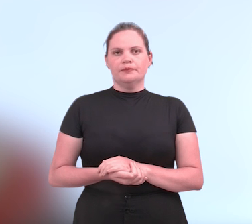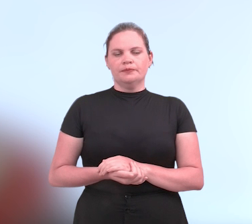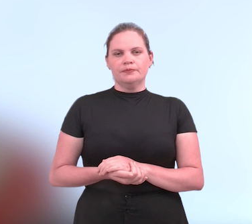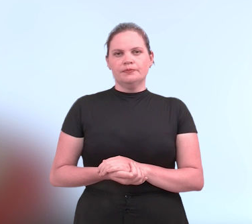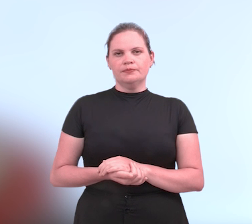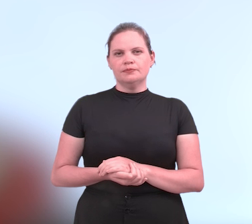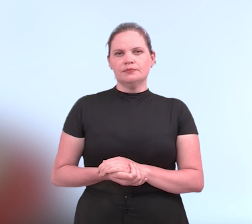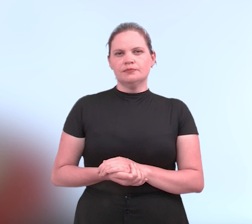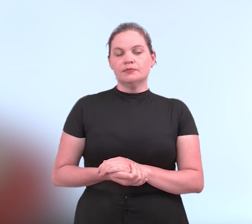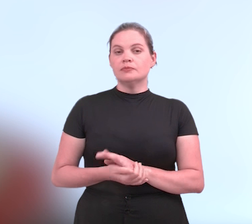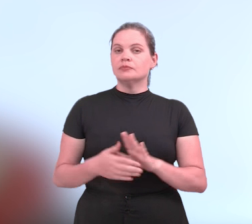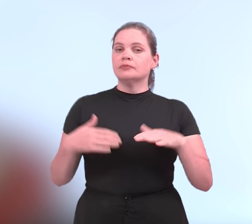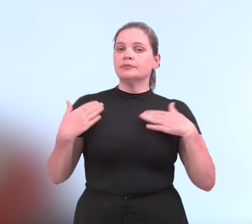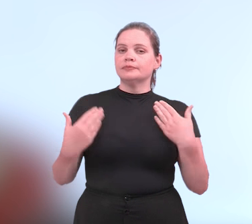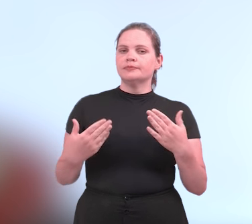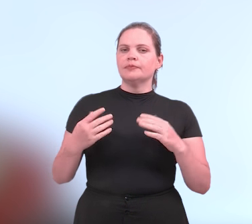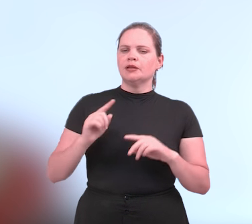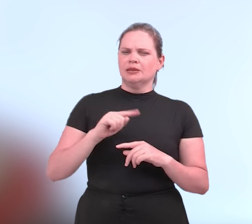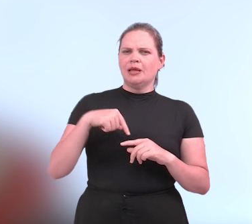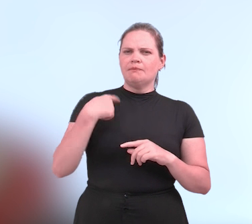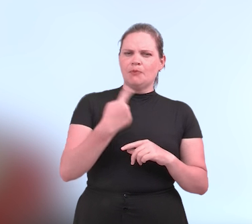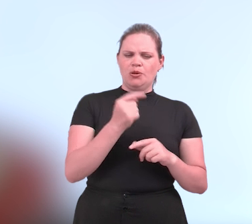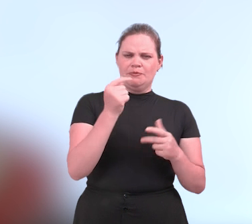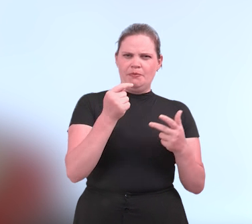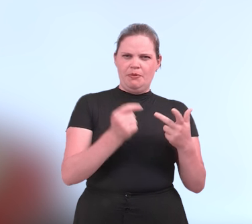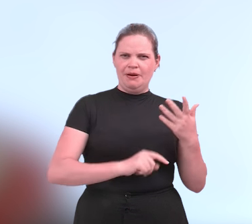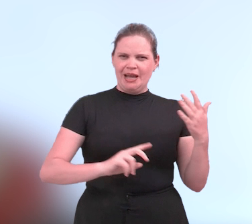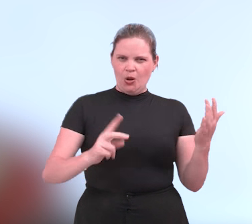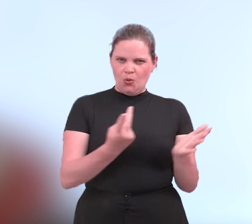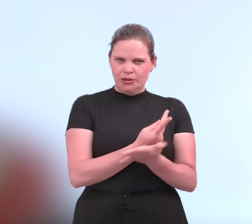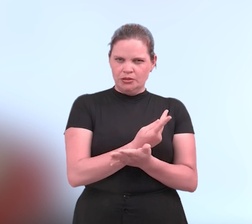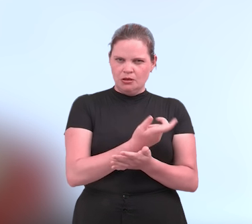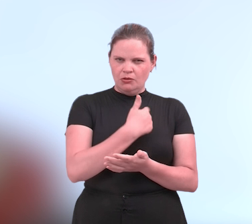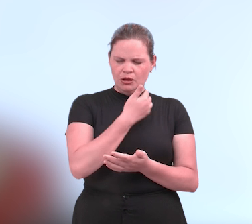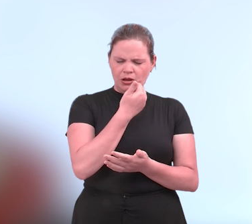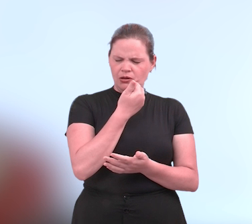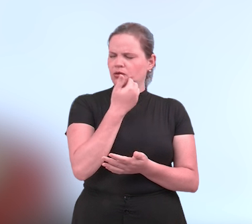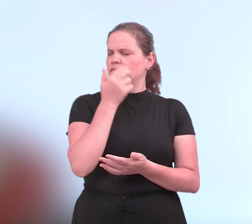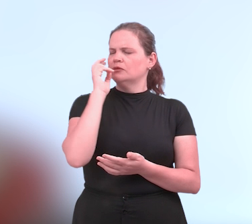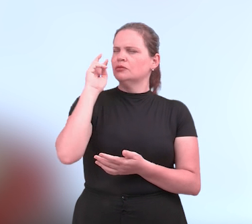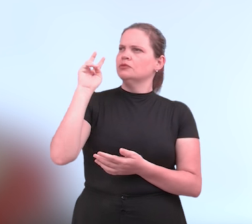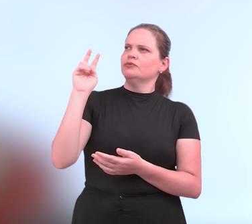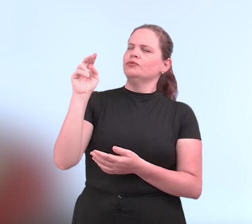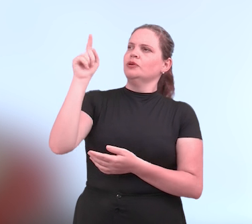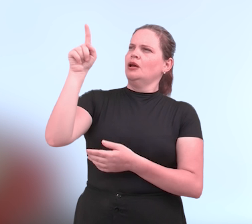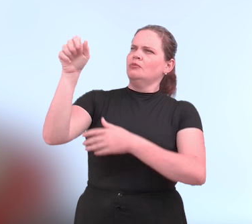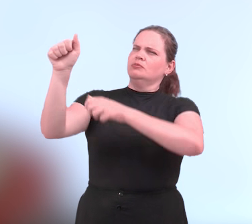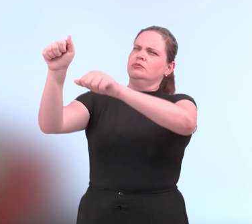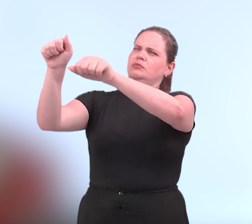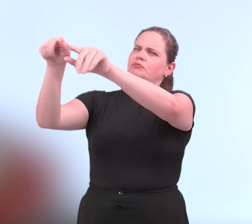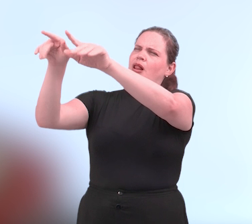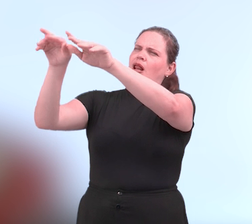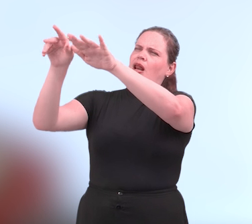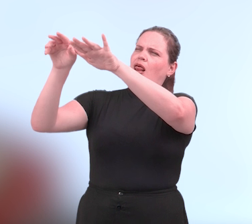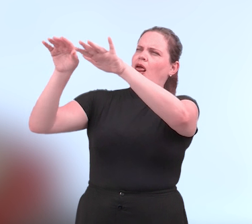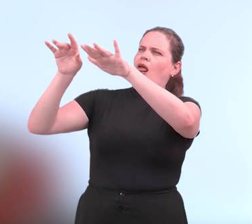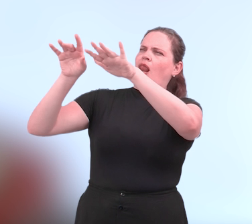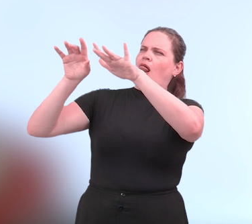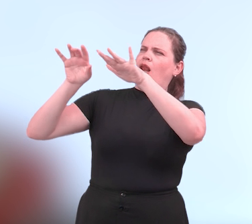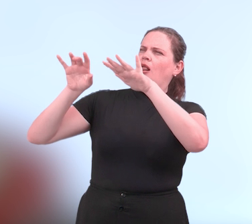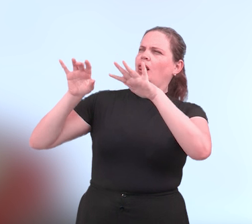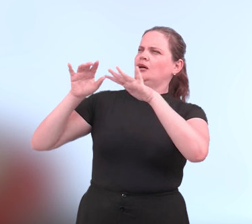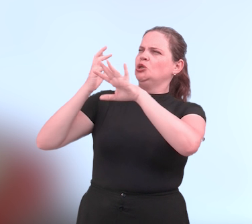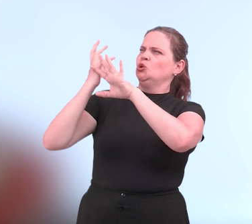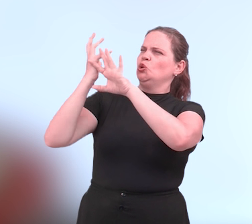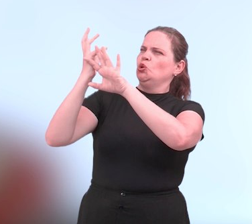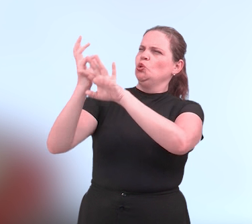diz assim: depois dessas coisas, olhei, e eis aqui uma multidão, a qual